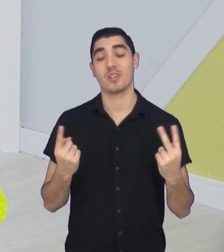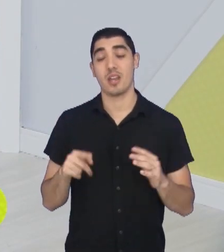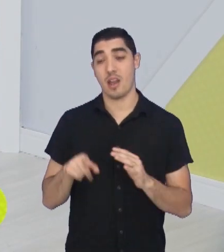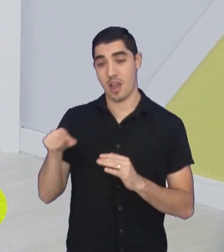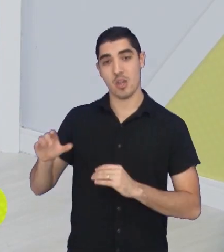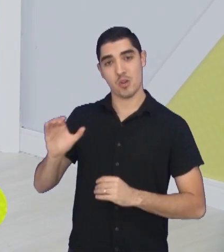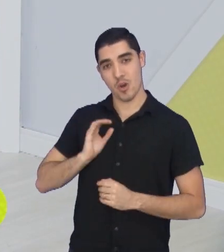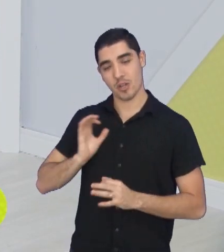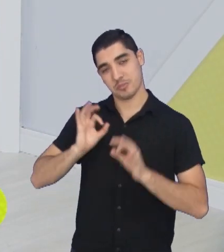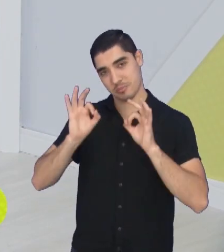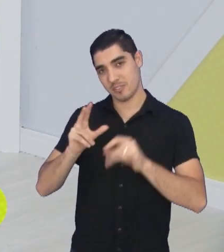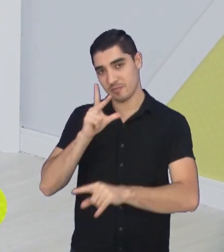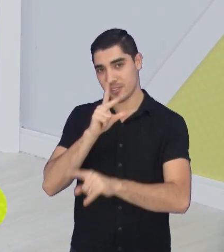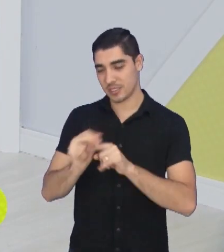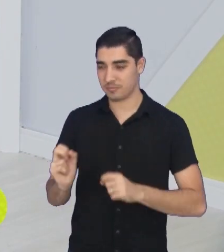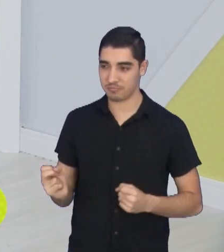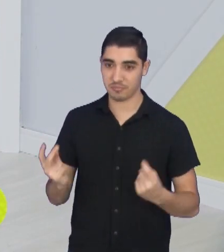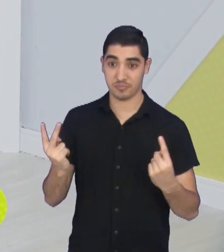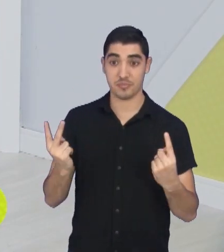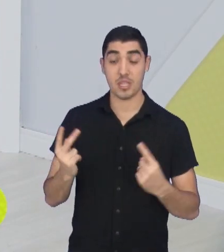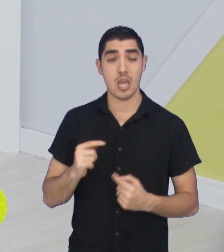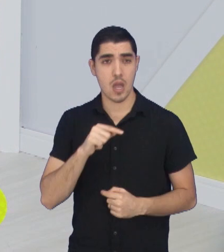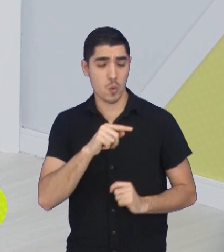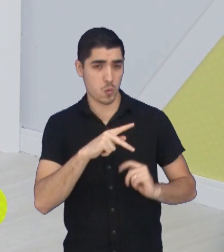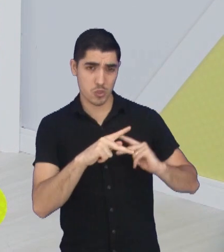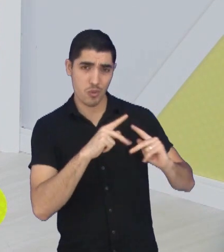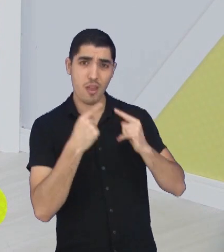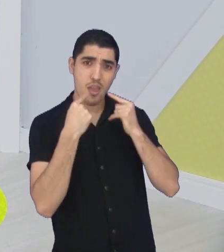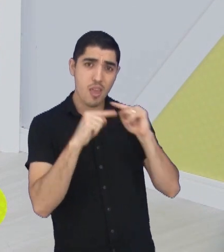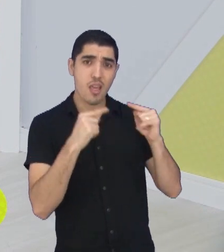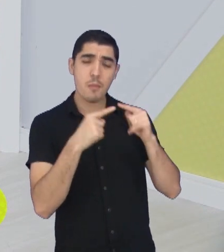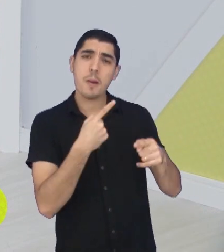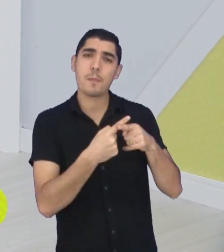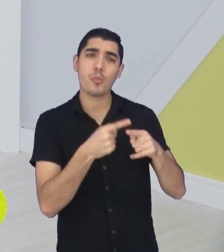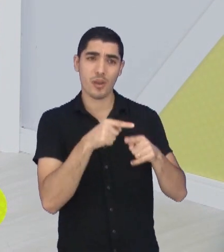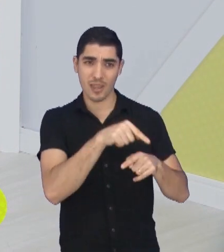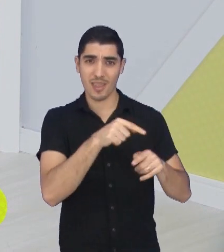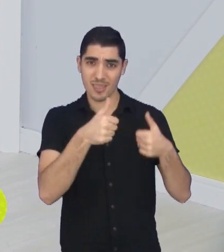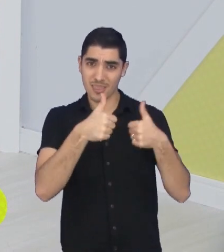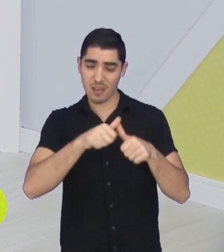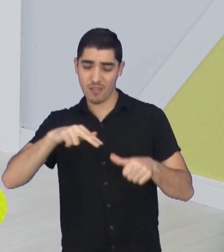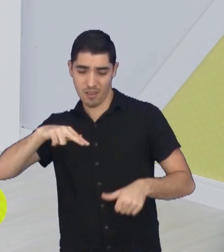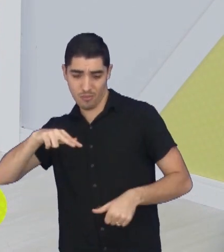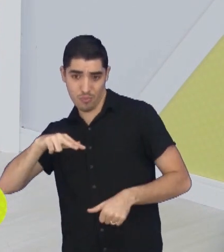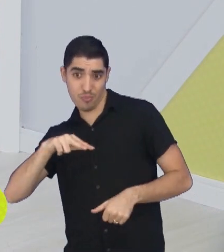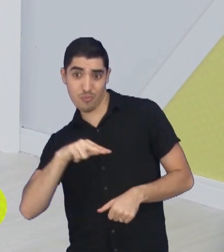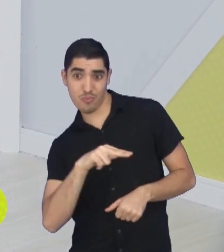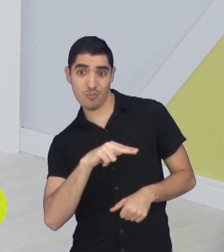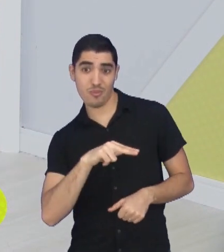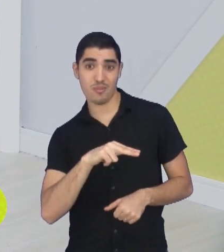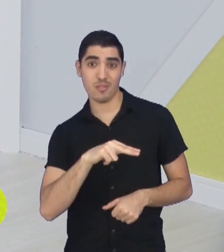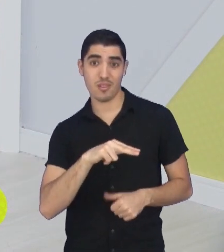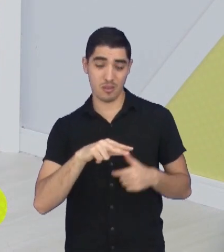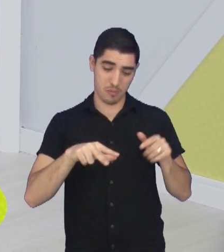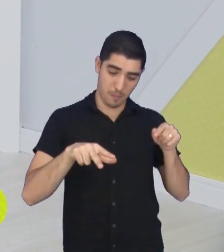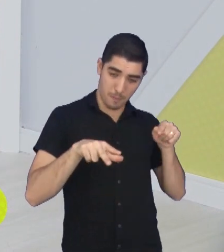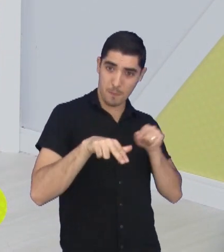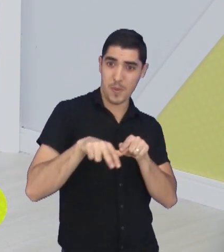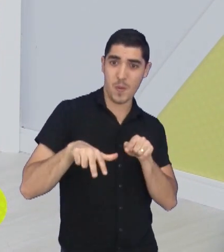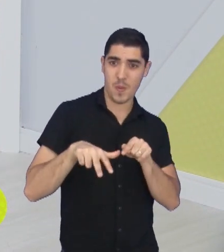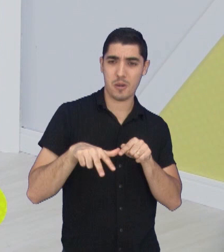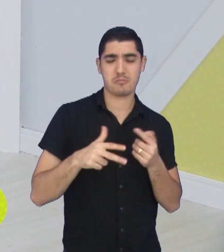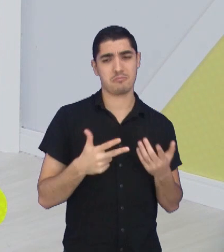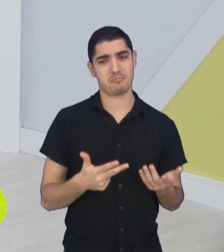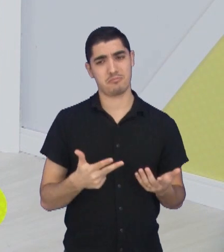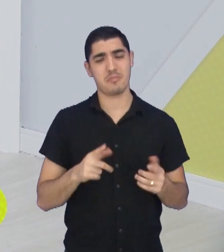para cima do São José. O São José reclama daquele pênalti, porque aquele pênalti ali, o jogador estava com o braço de apoio e foi nele que a bola bateu,